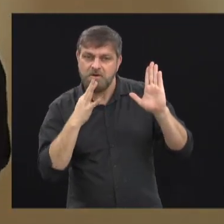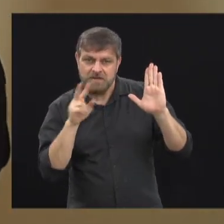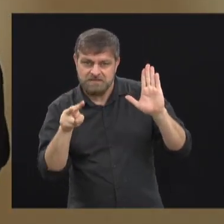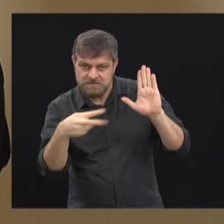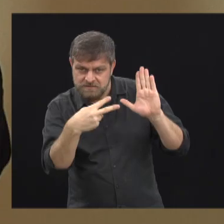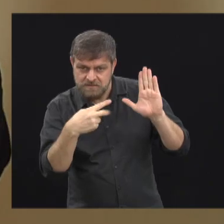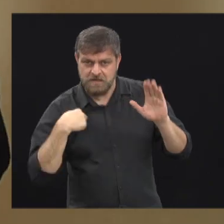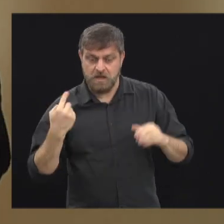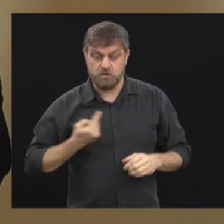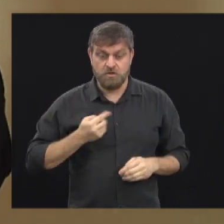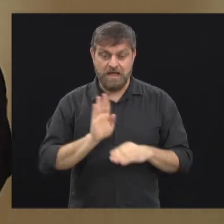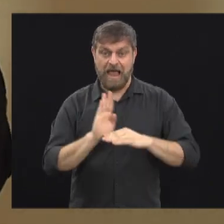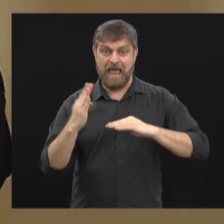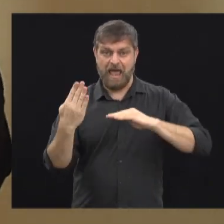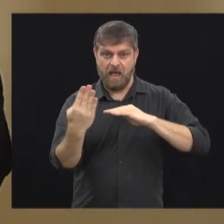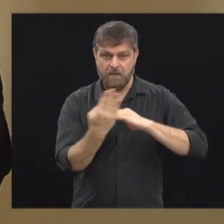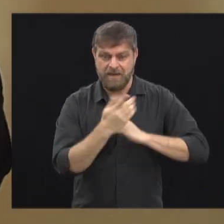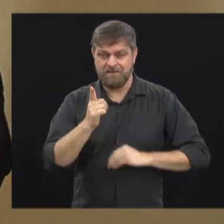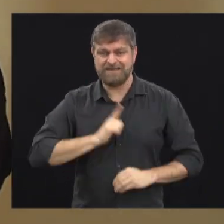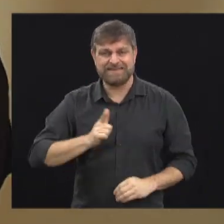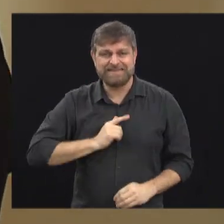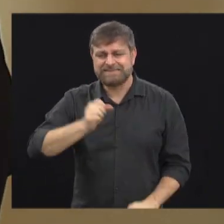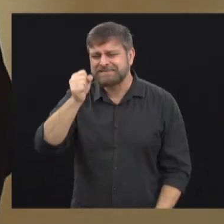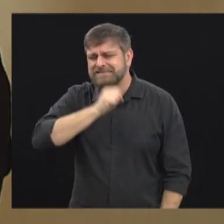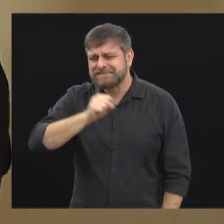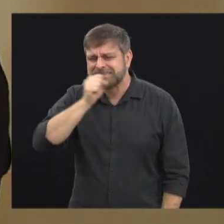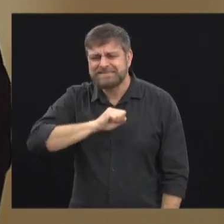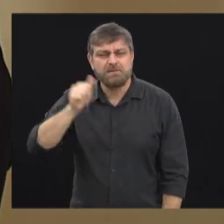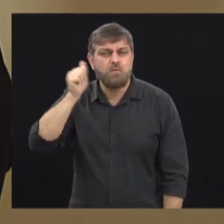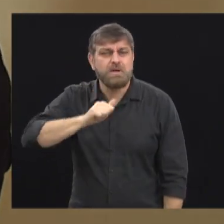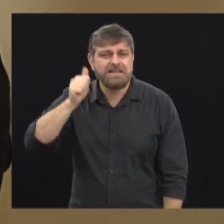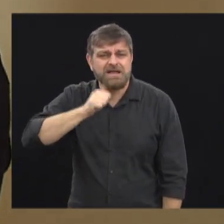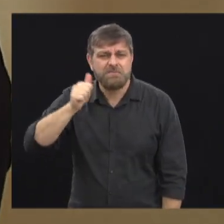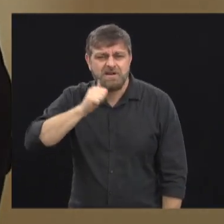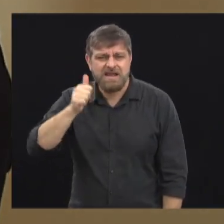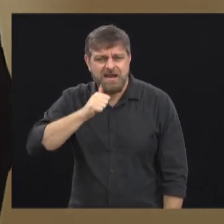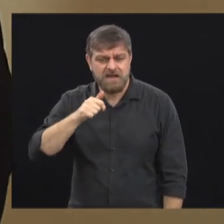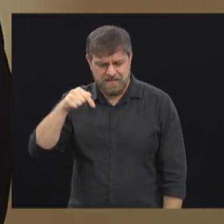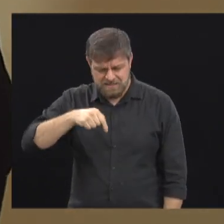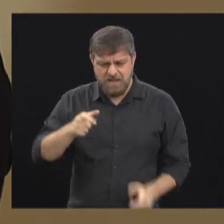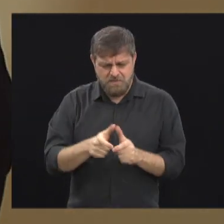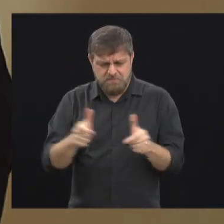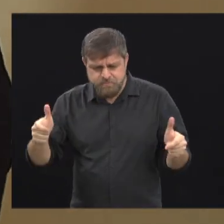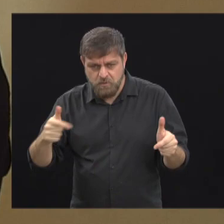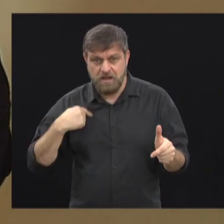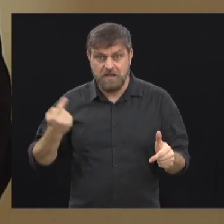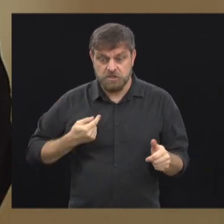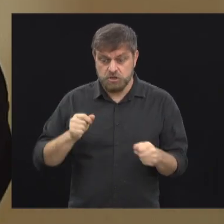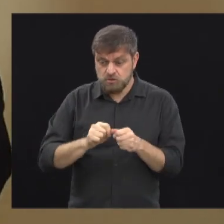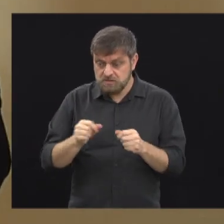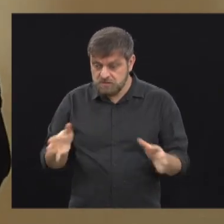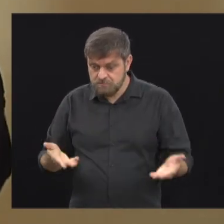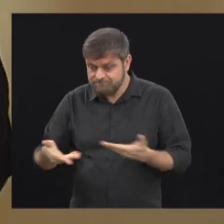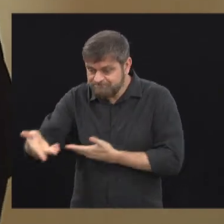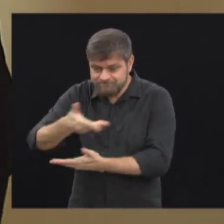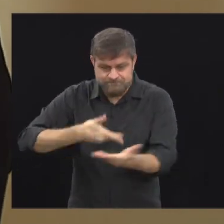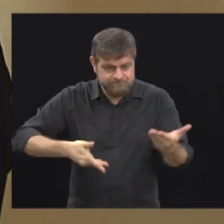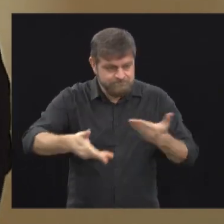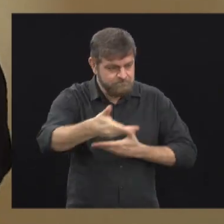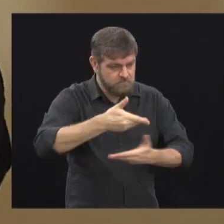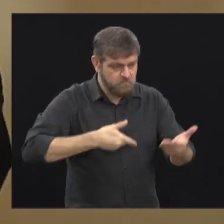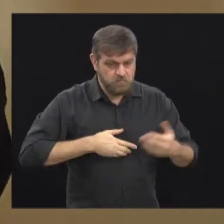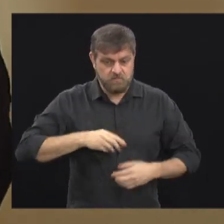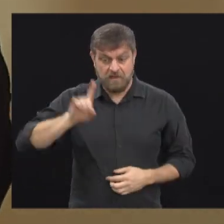estamos localizados num bairro que tem muitas idosas, né? Nós tivemos situações assim de quebra de barreiras, foi muito legal